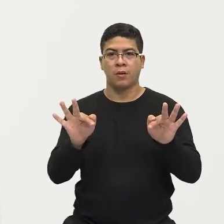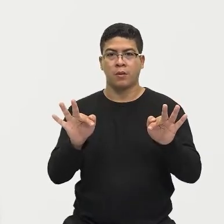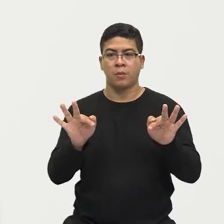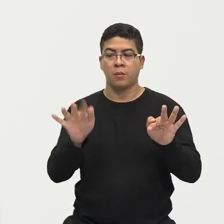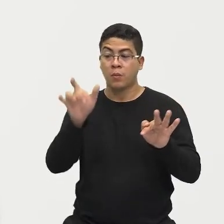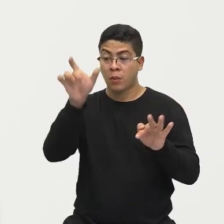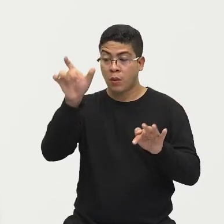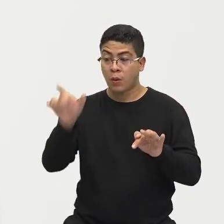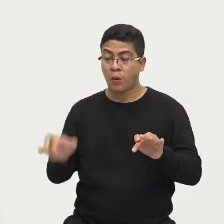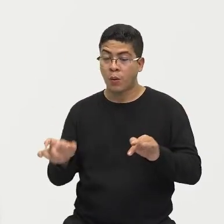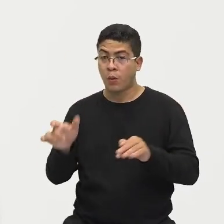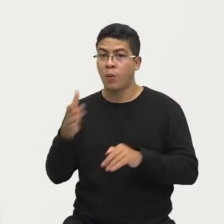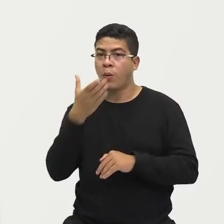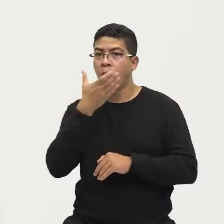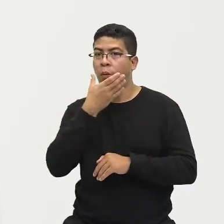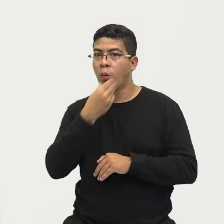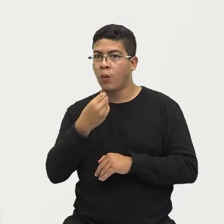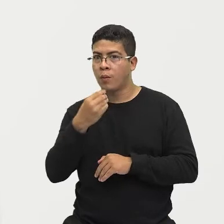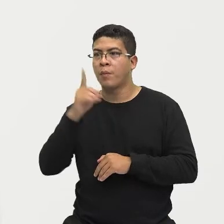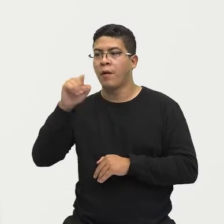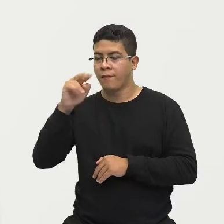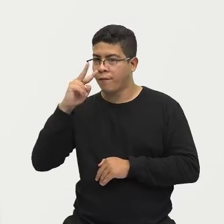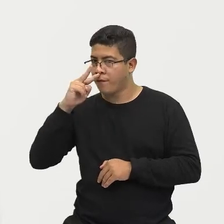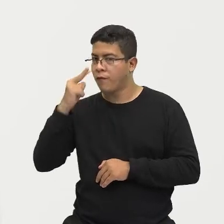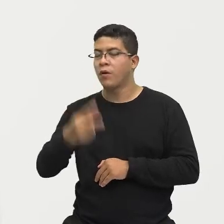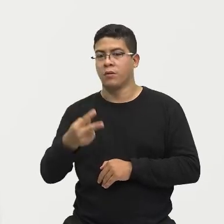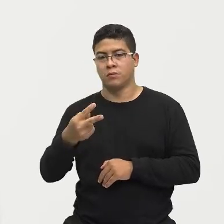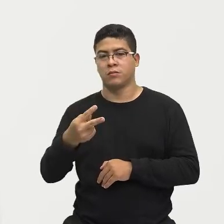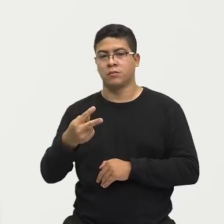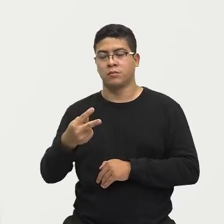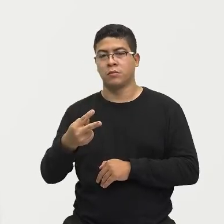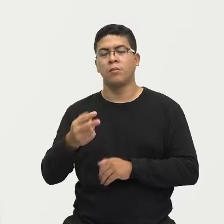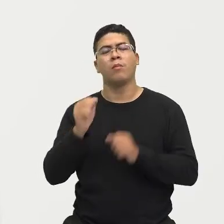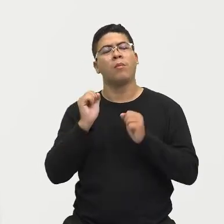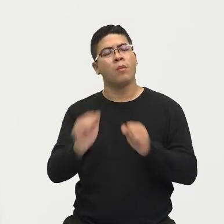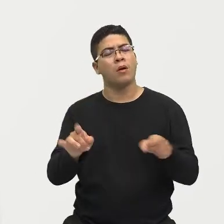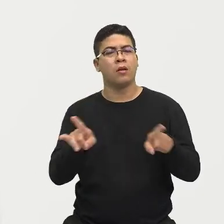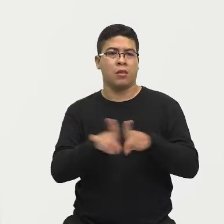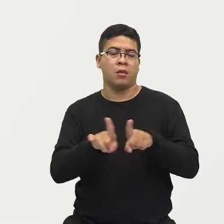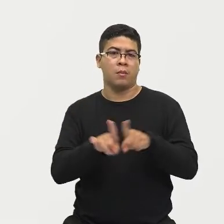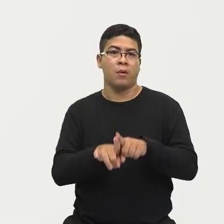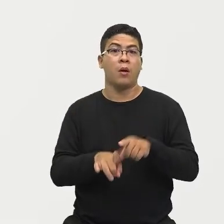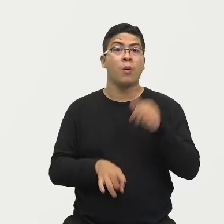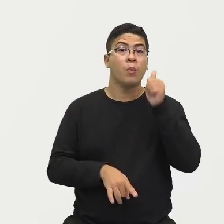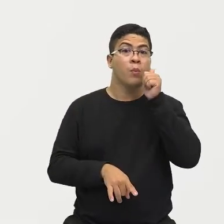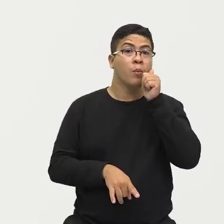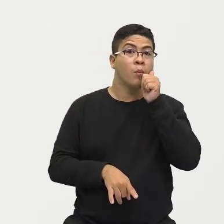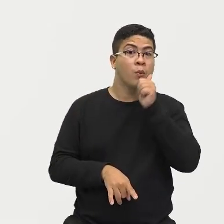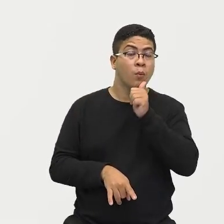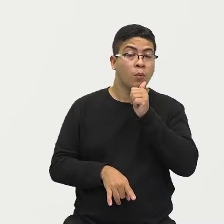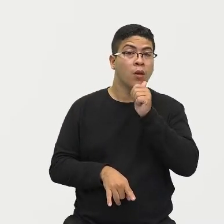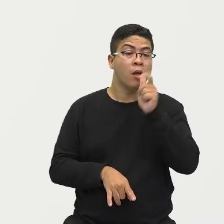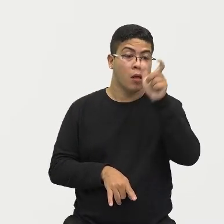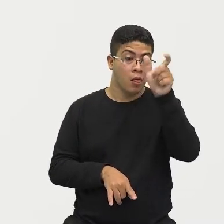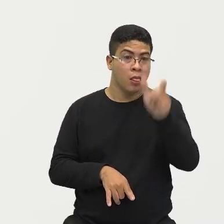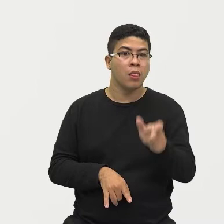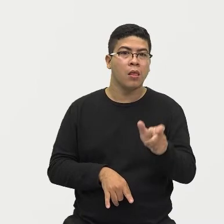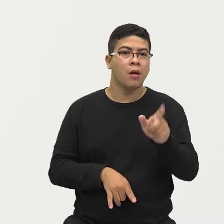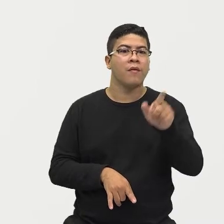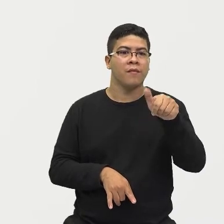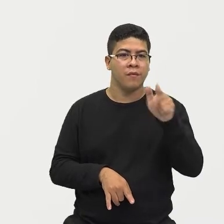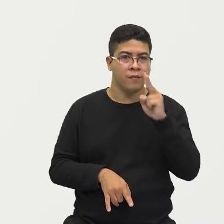também a mulher forte. Não é isso? Características. Então ele é... Ops, professor